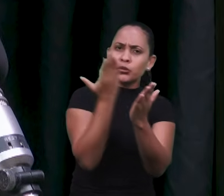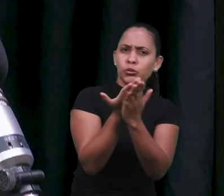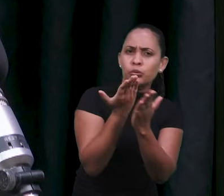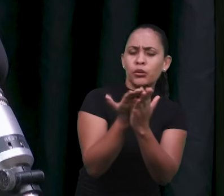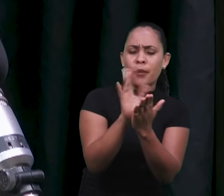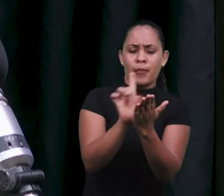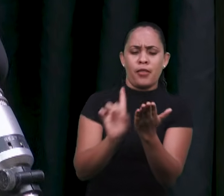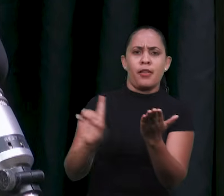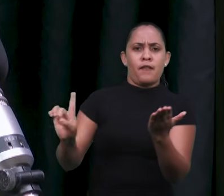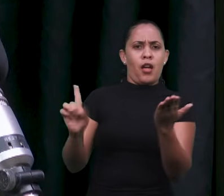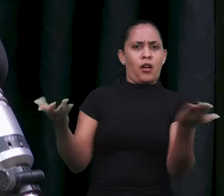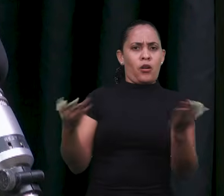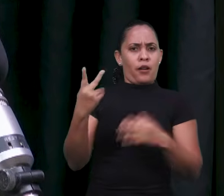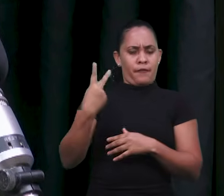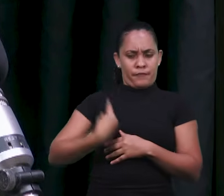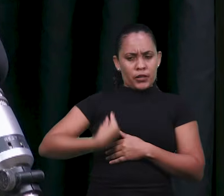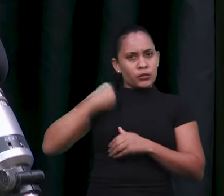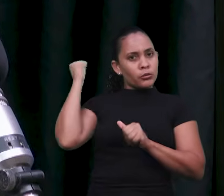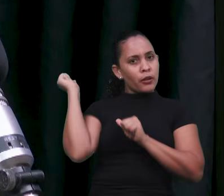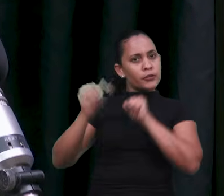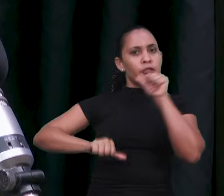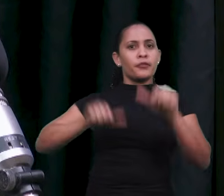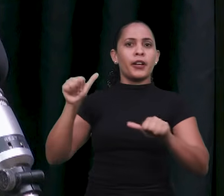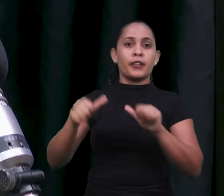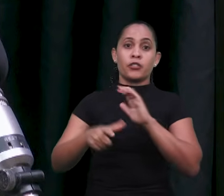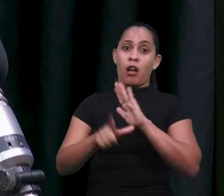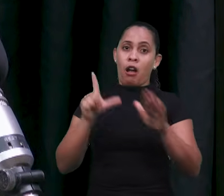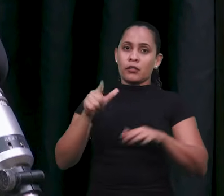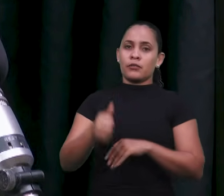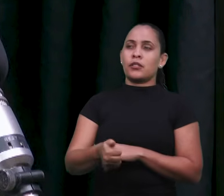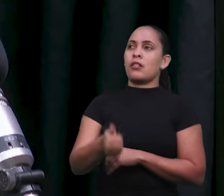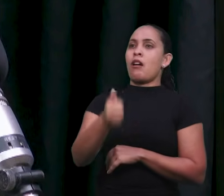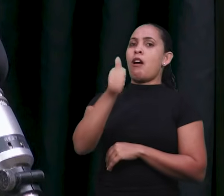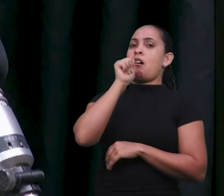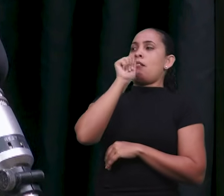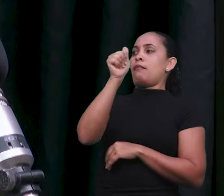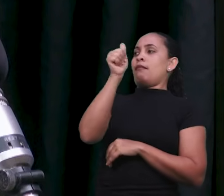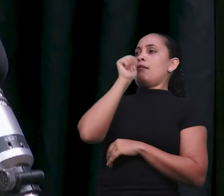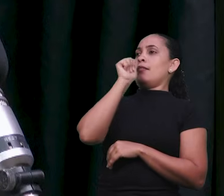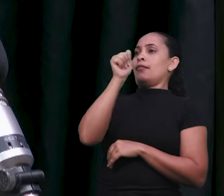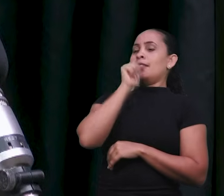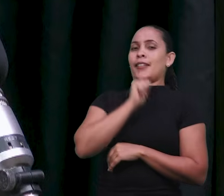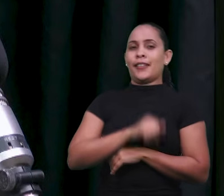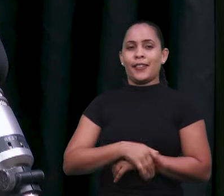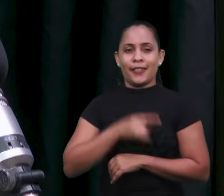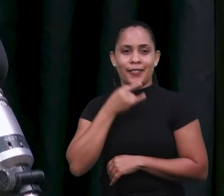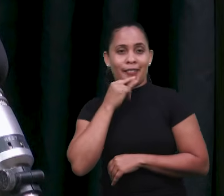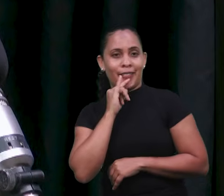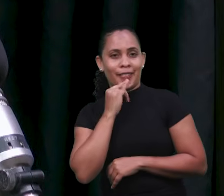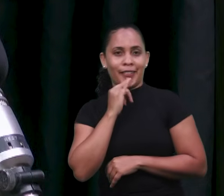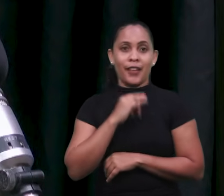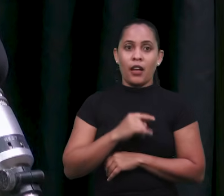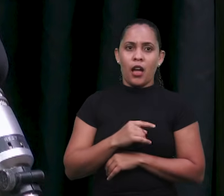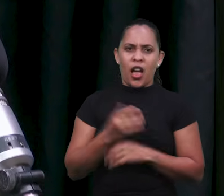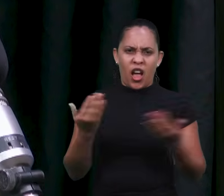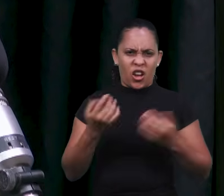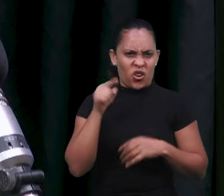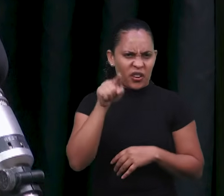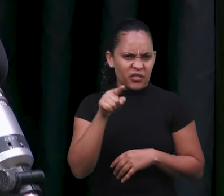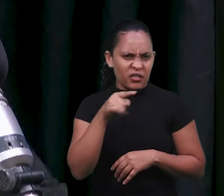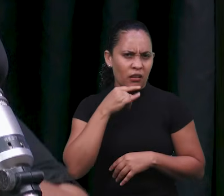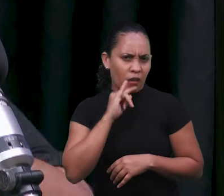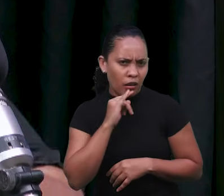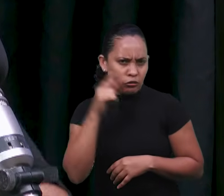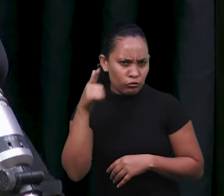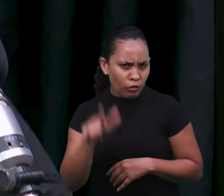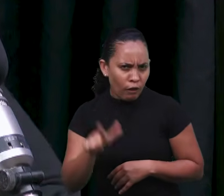Bíblia, a sua vida é diferente. Antes você bebia, agora não bebe mais. Então, a gente